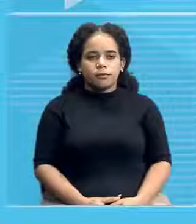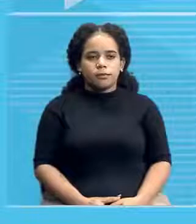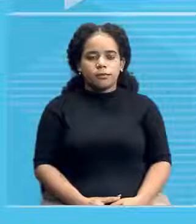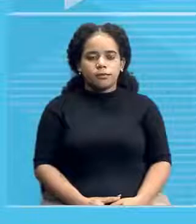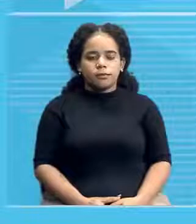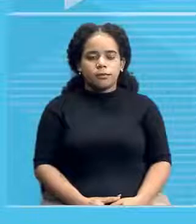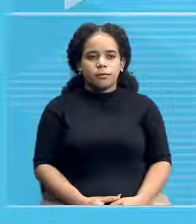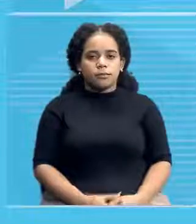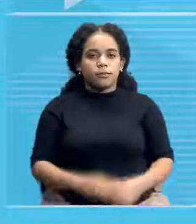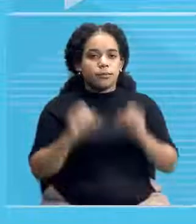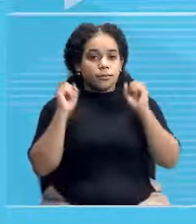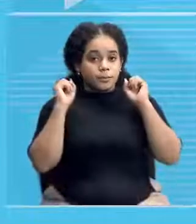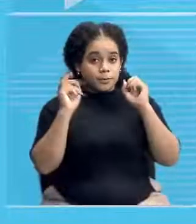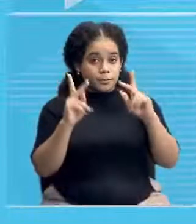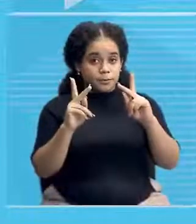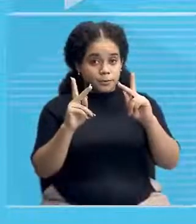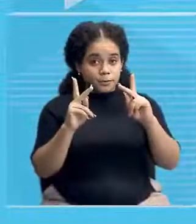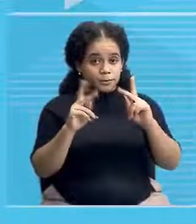Ok?